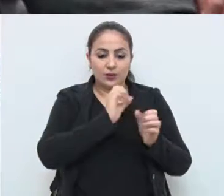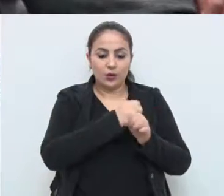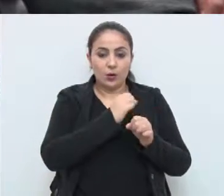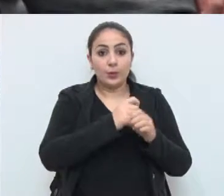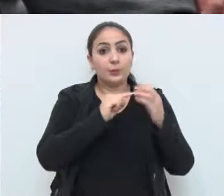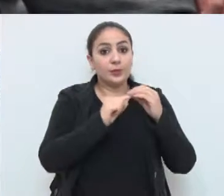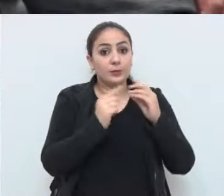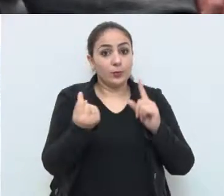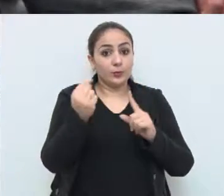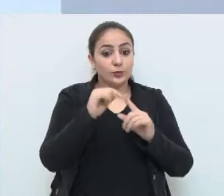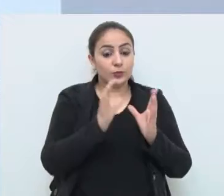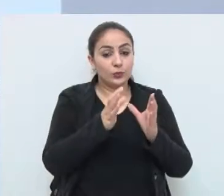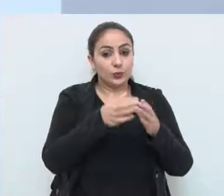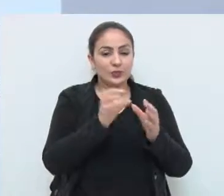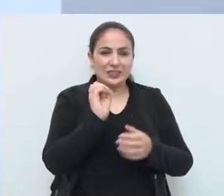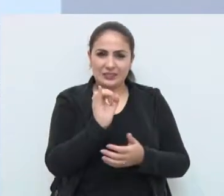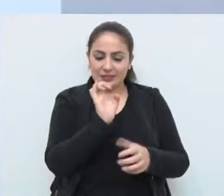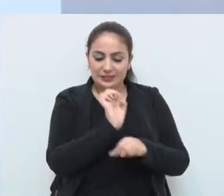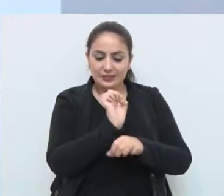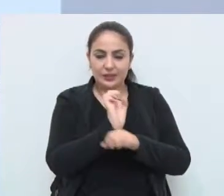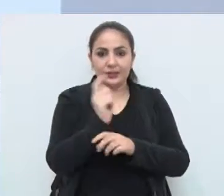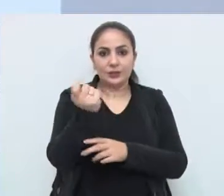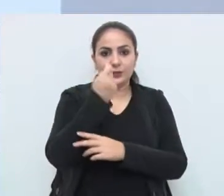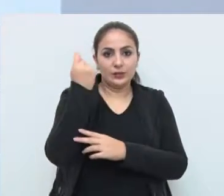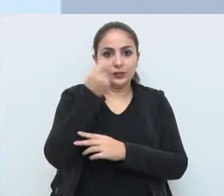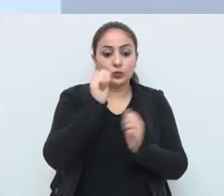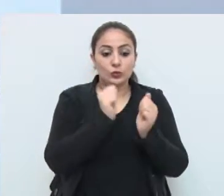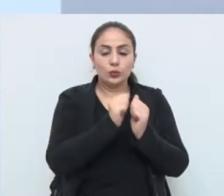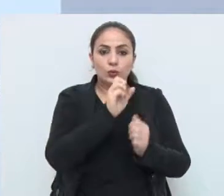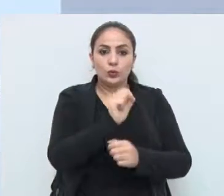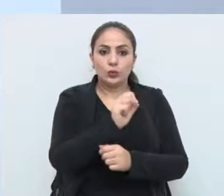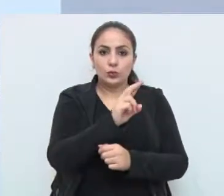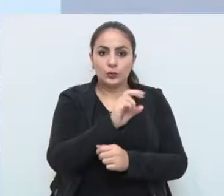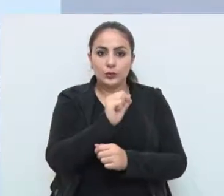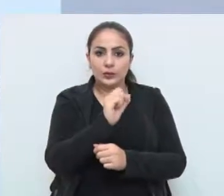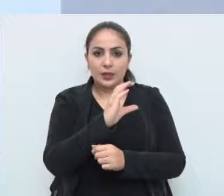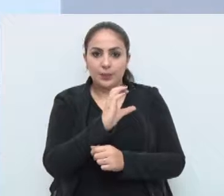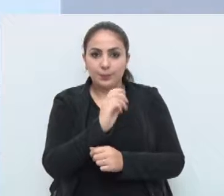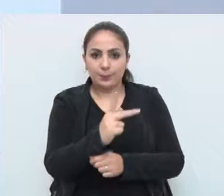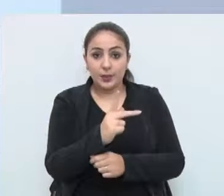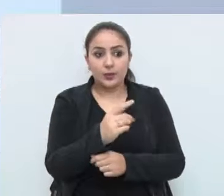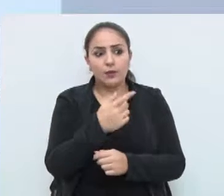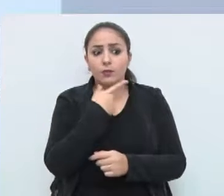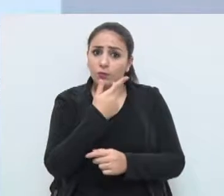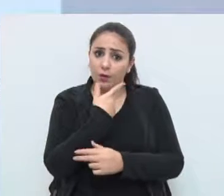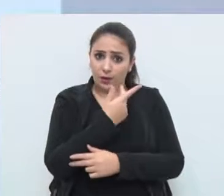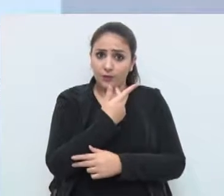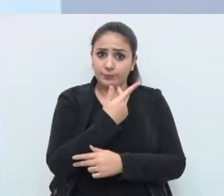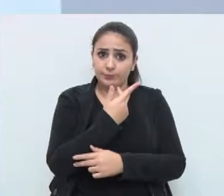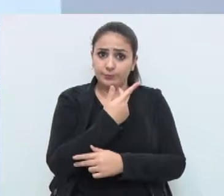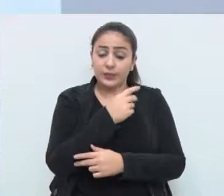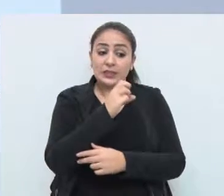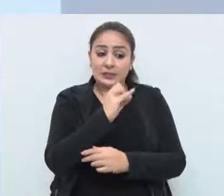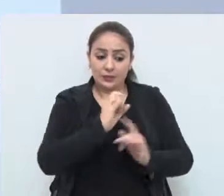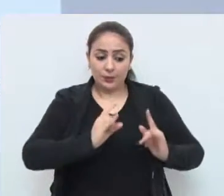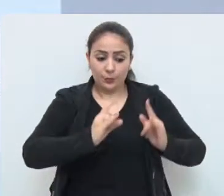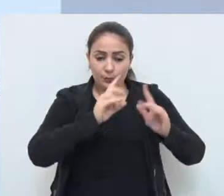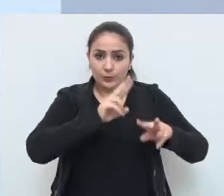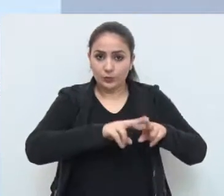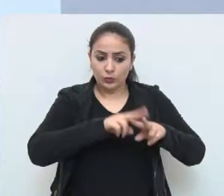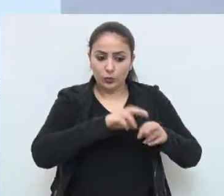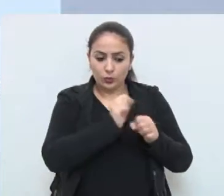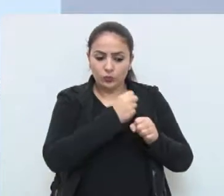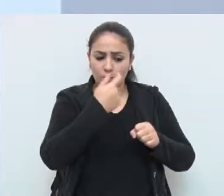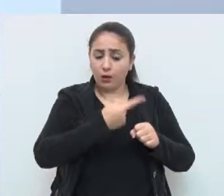das prioridades do grupo. Se o Estado do Rio Grande do Sul, através da SUSEP, Secretaria Estadual de Segurança Pública, definir que o presídio